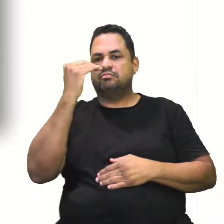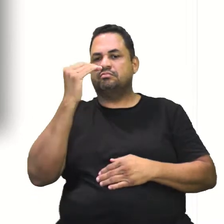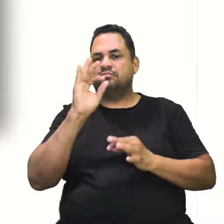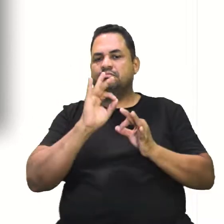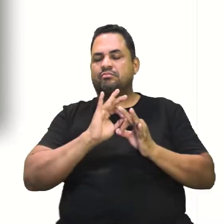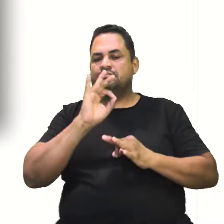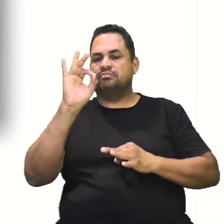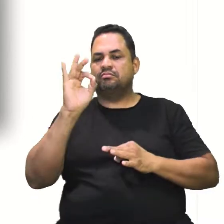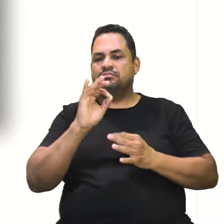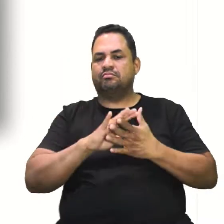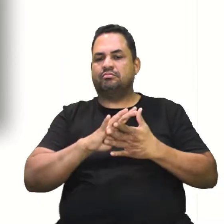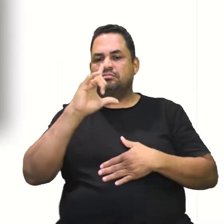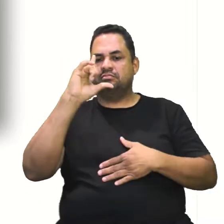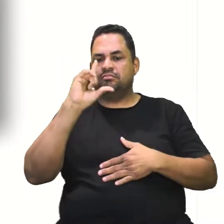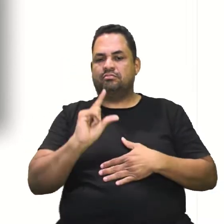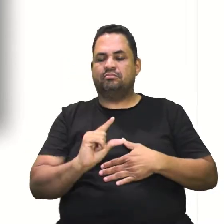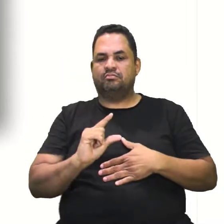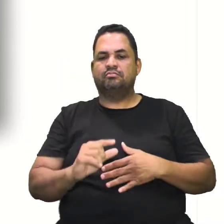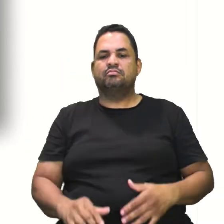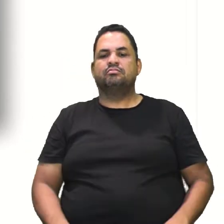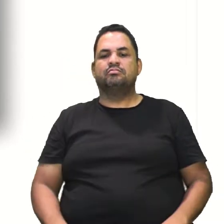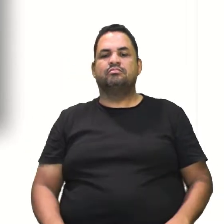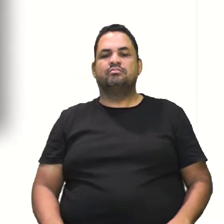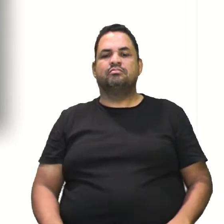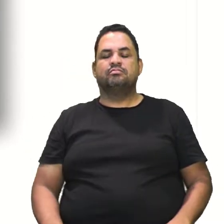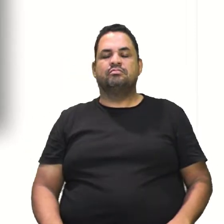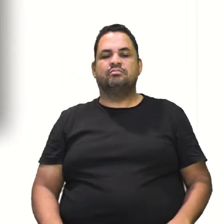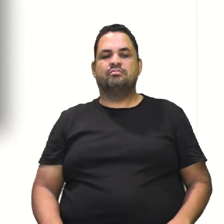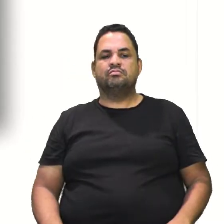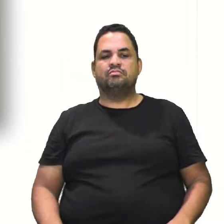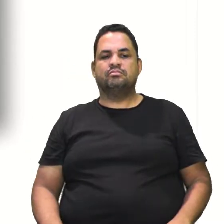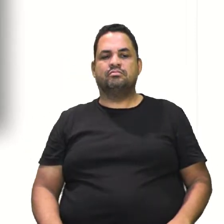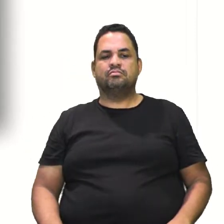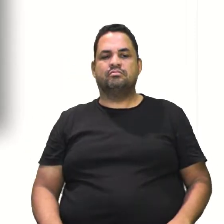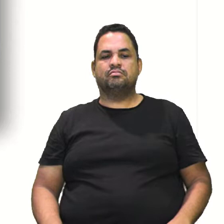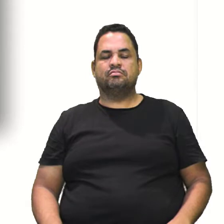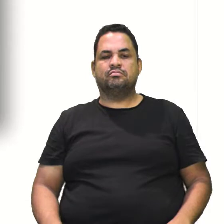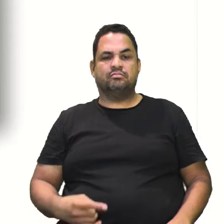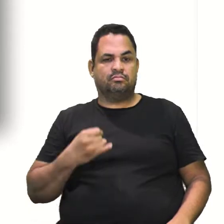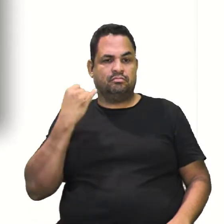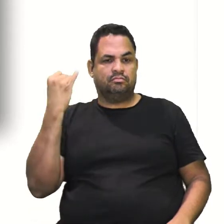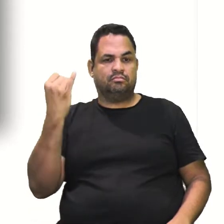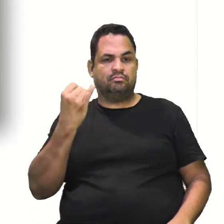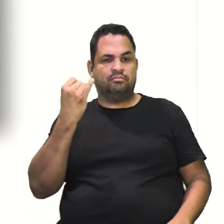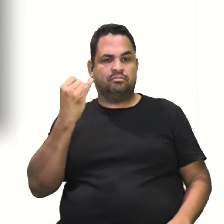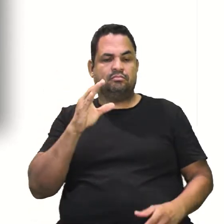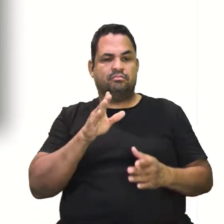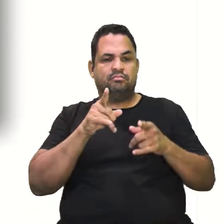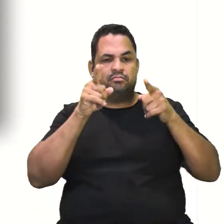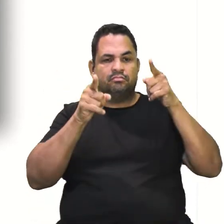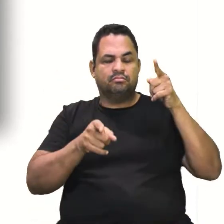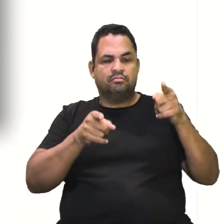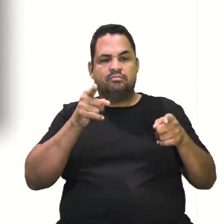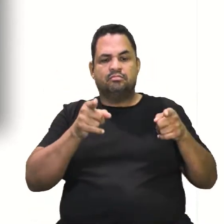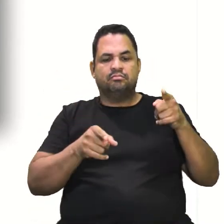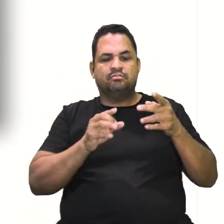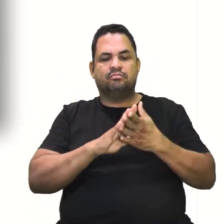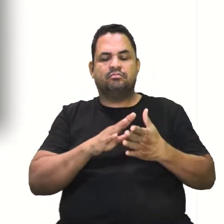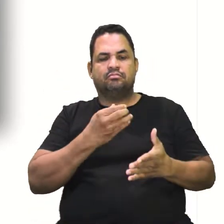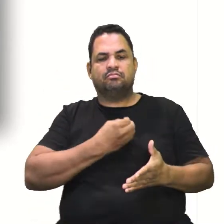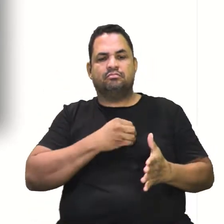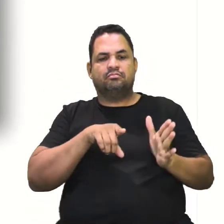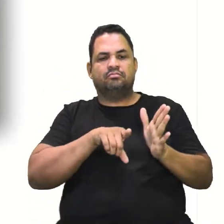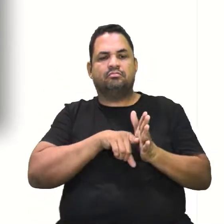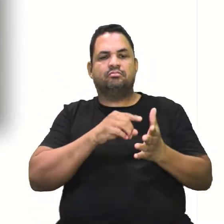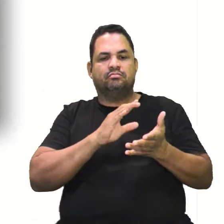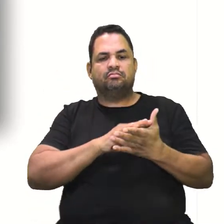nossa distância focal. Vai ser menor. Vai ser menor do que a distância focal. Outra coisa importante é a gente verificar que está em módulo, né? Isso, então, se der um módulo. valor negativo,